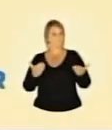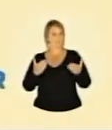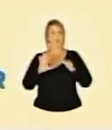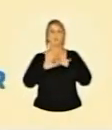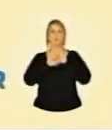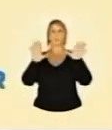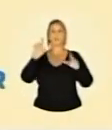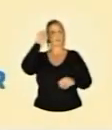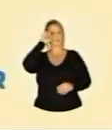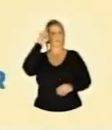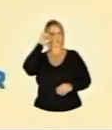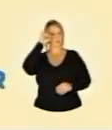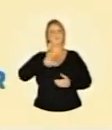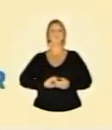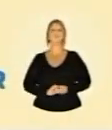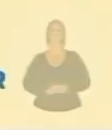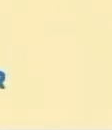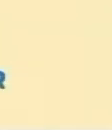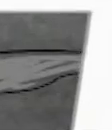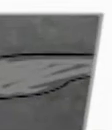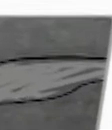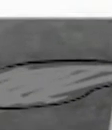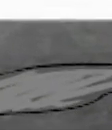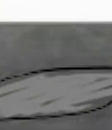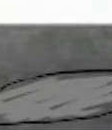Afinal, democracia é todo dia.